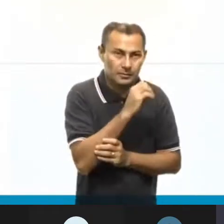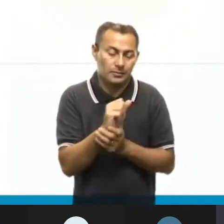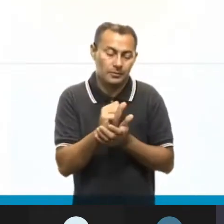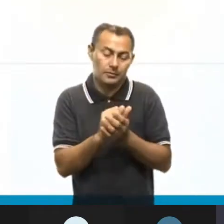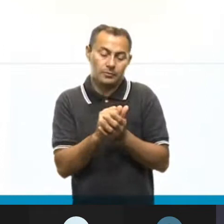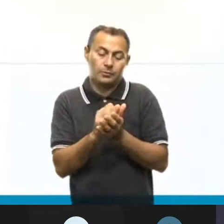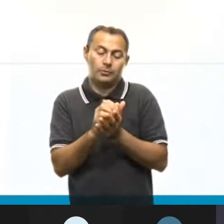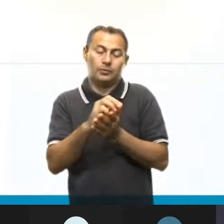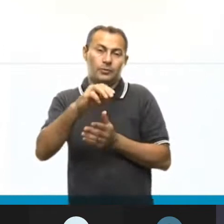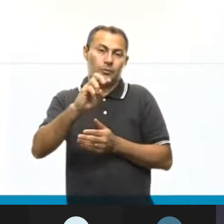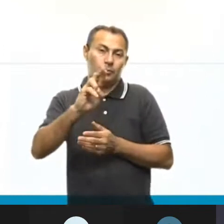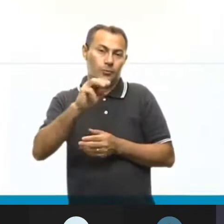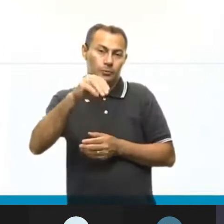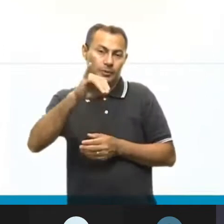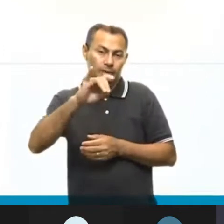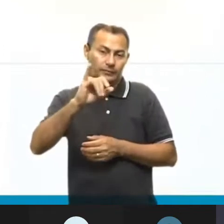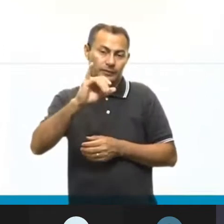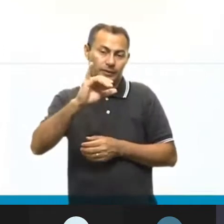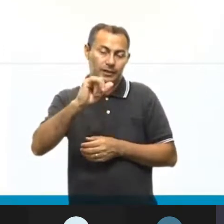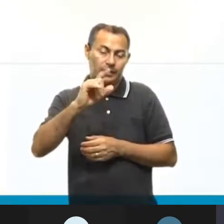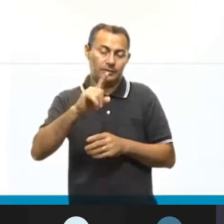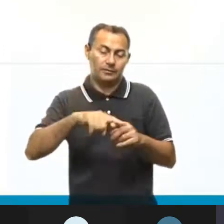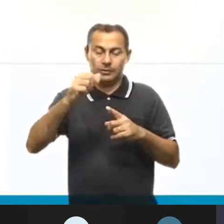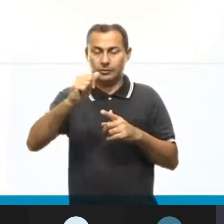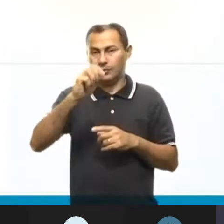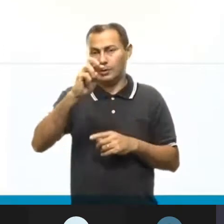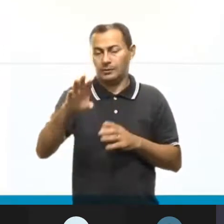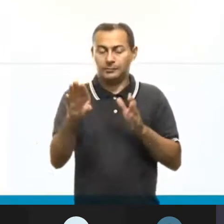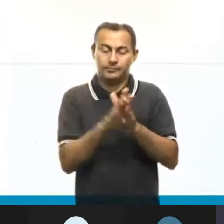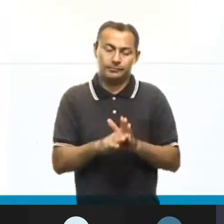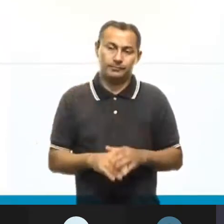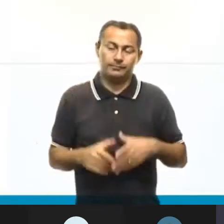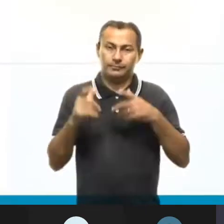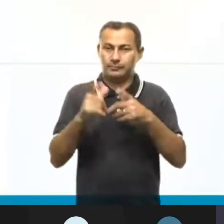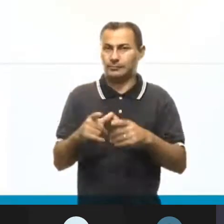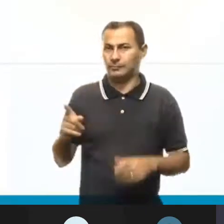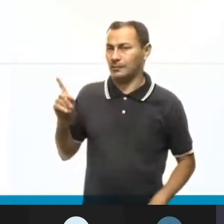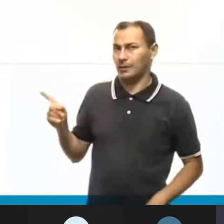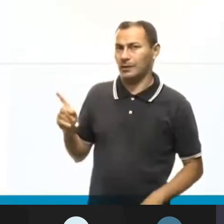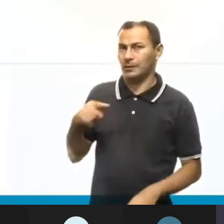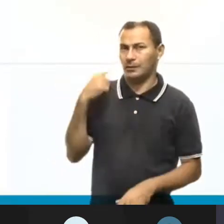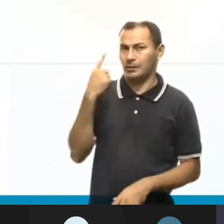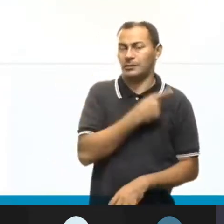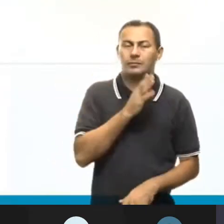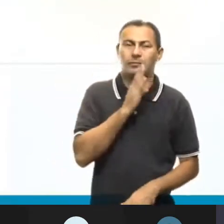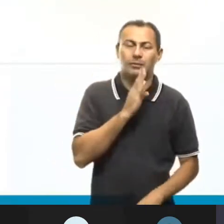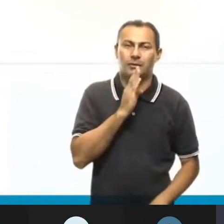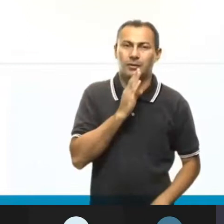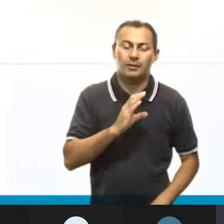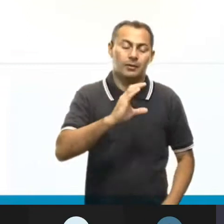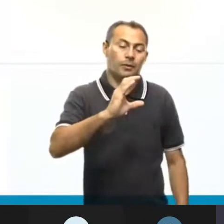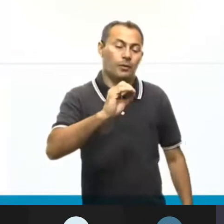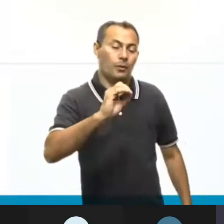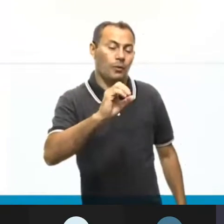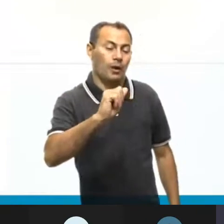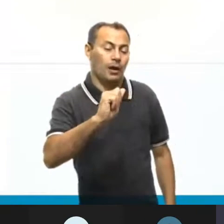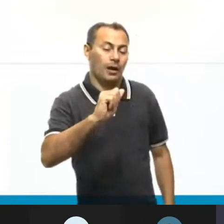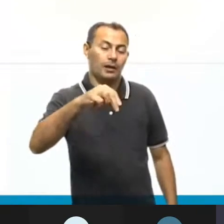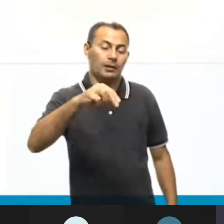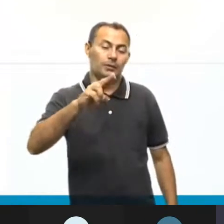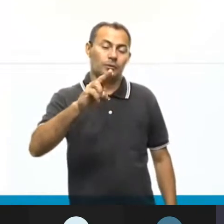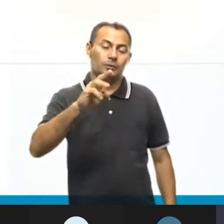e umidificado, tá? E depois o ar vai chegar nessa região aqui, que nós chamamos de